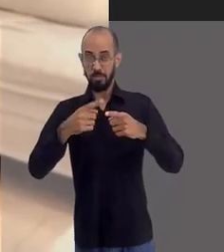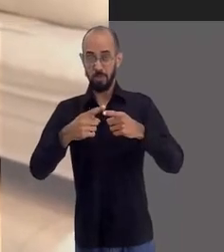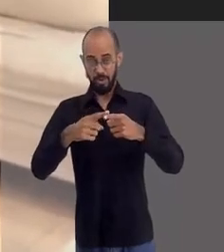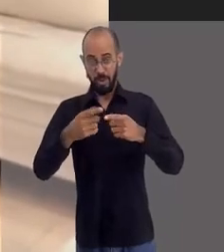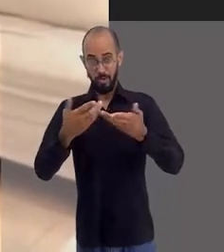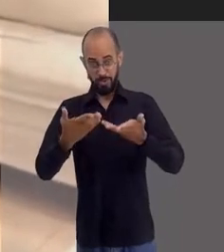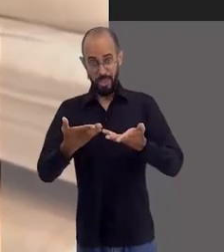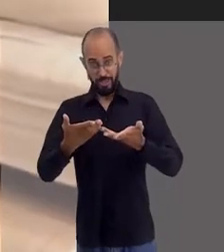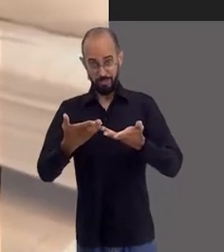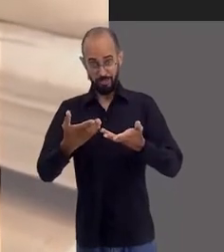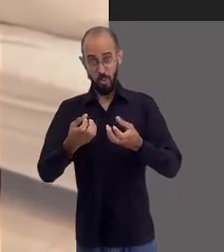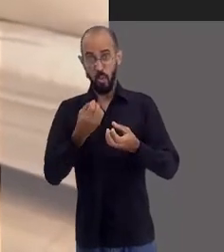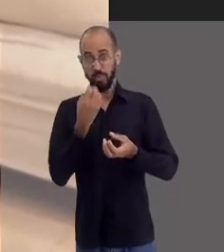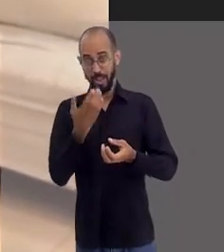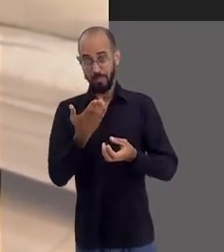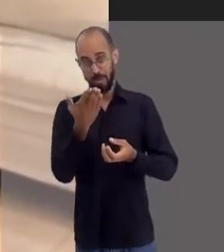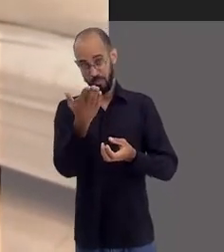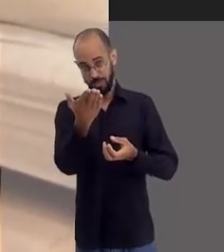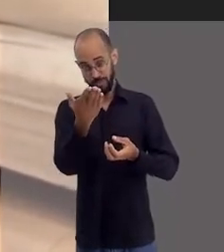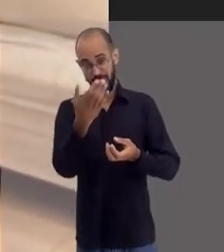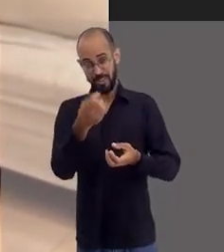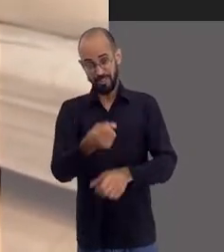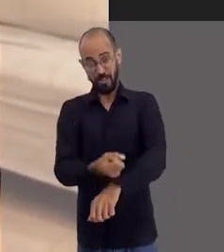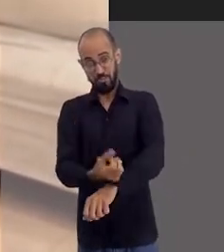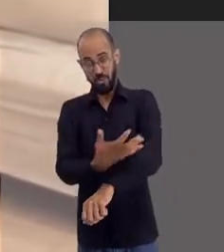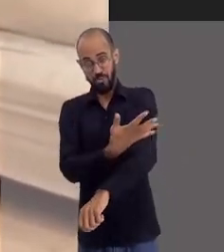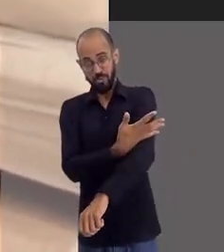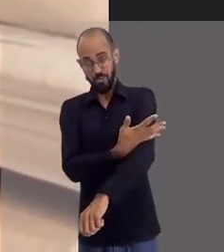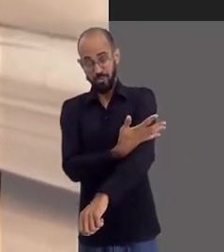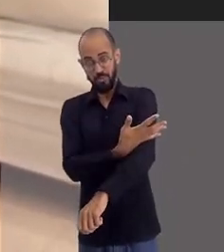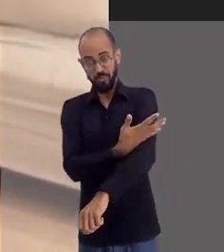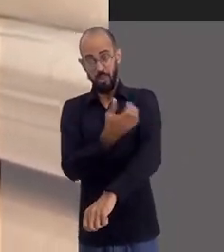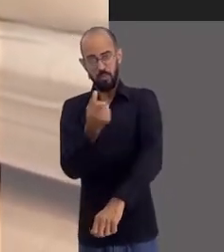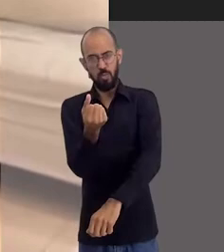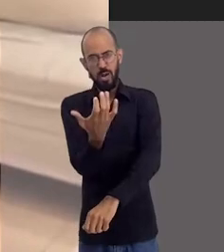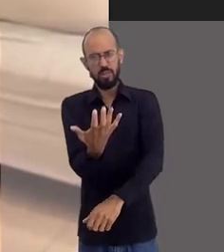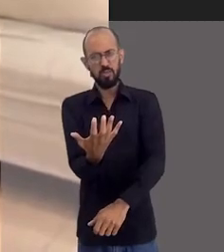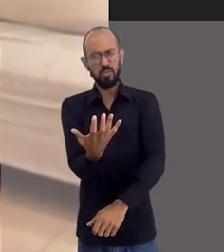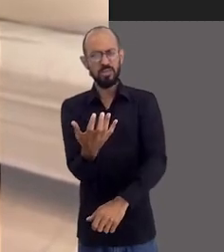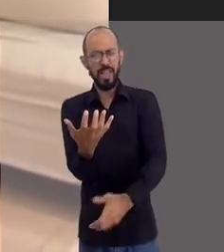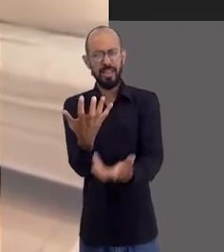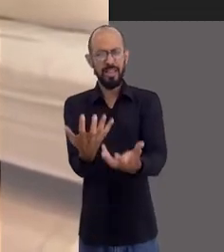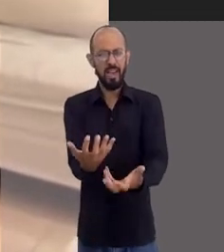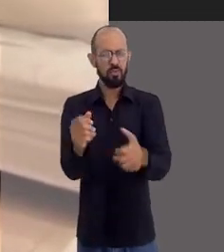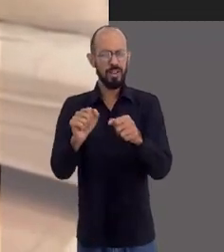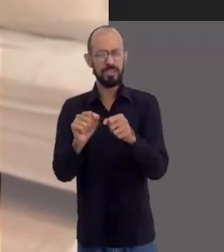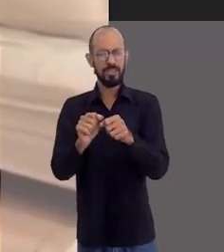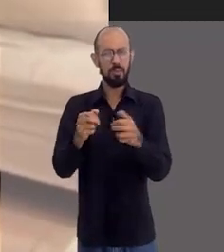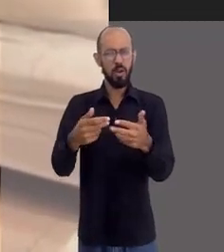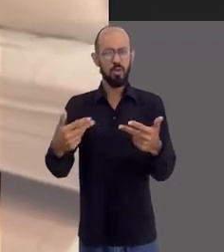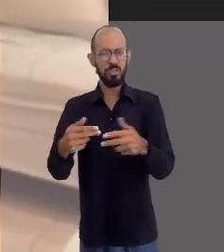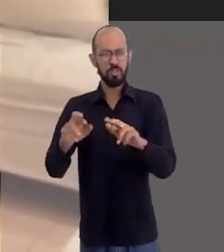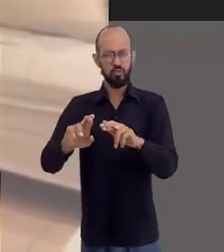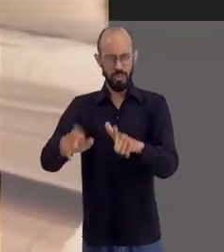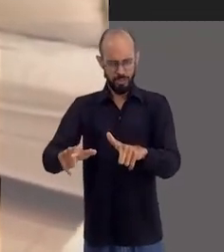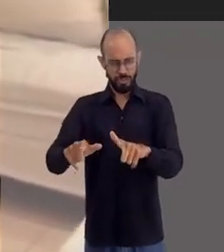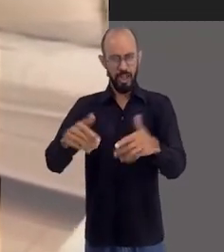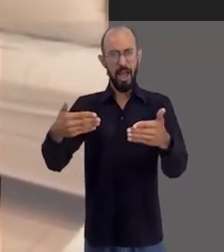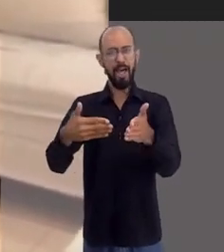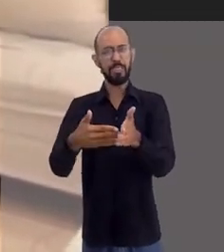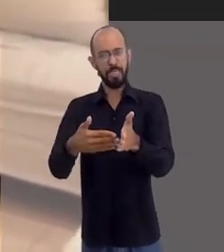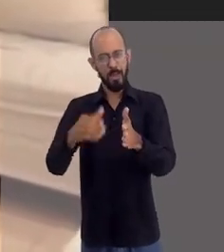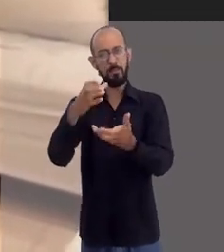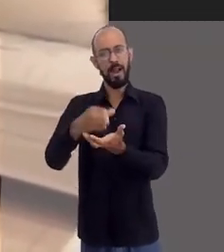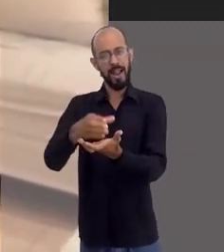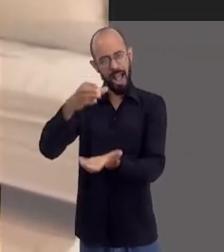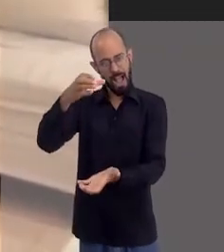quero dividir com você justamente essa emoção quando se quer fazer diferença positiva na vida das pessoas até uma